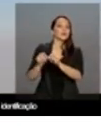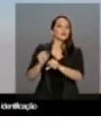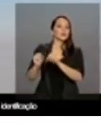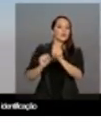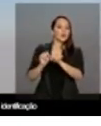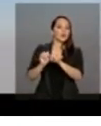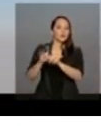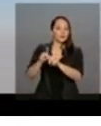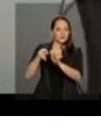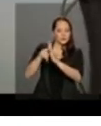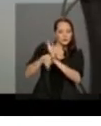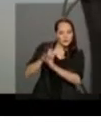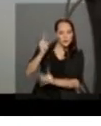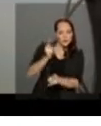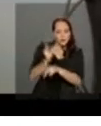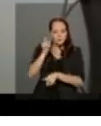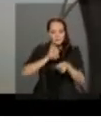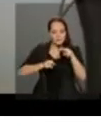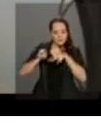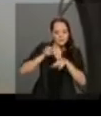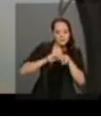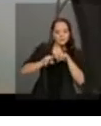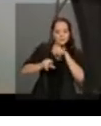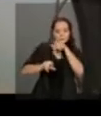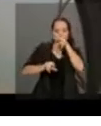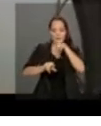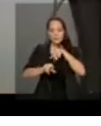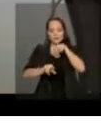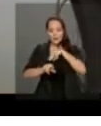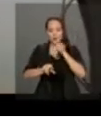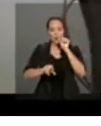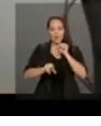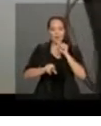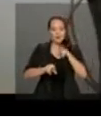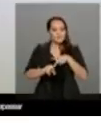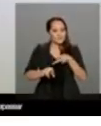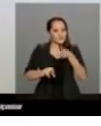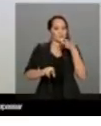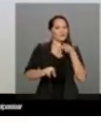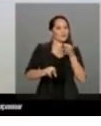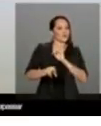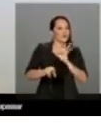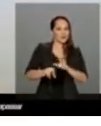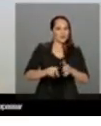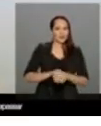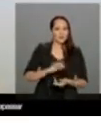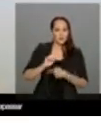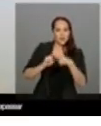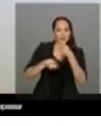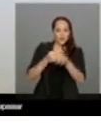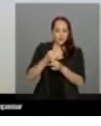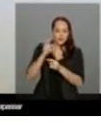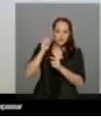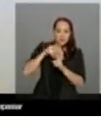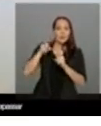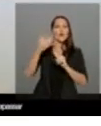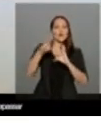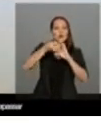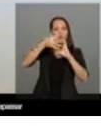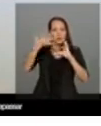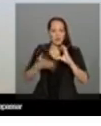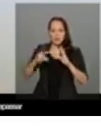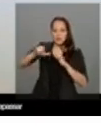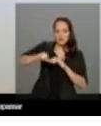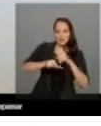uma identificação visual da aeronave sem ser percebido. Após verificar as características da